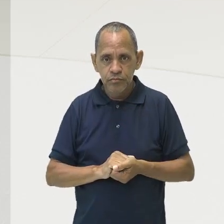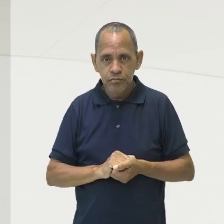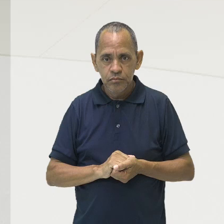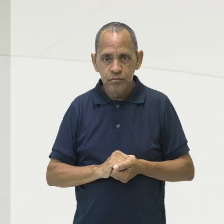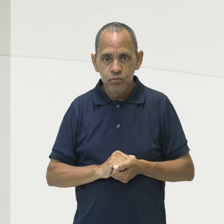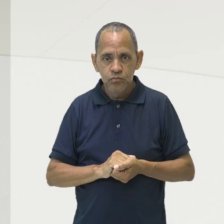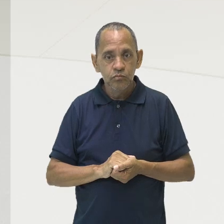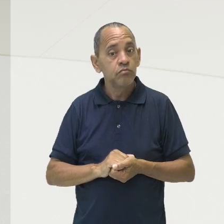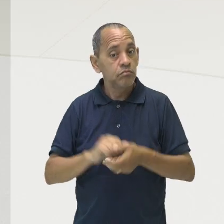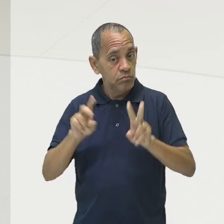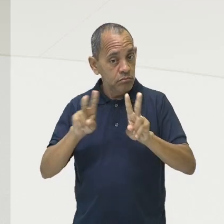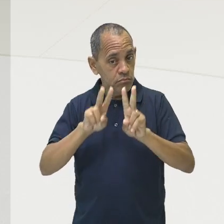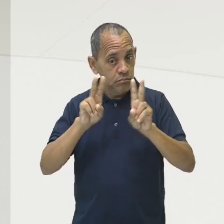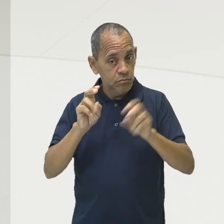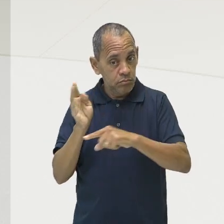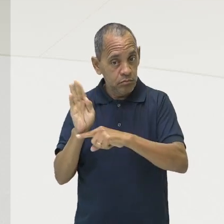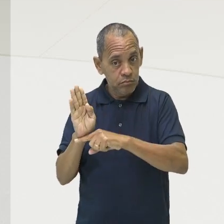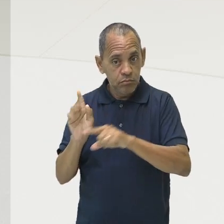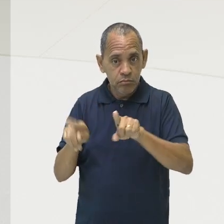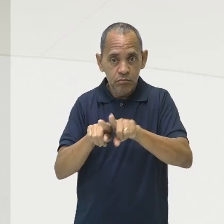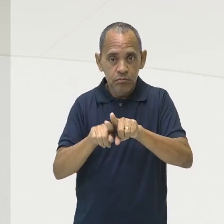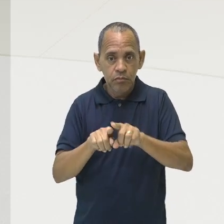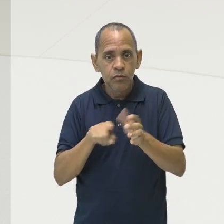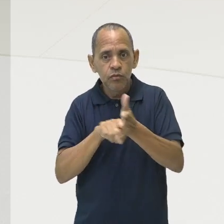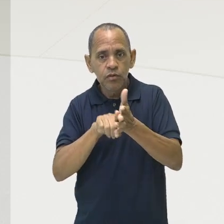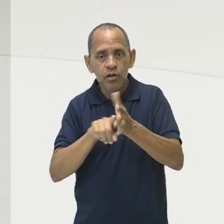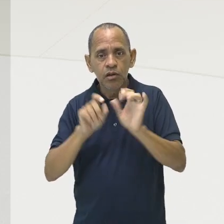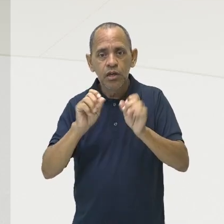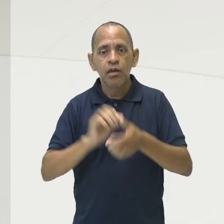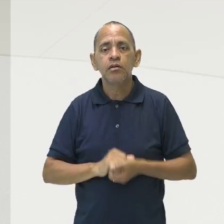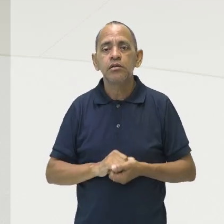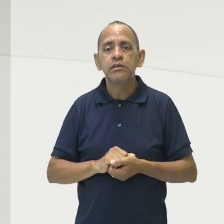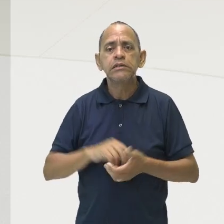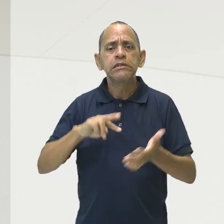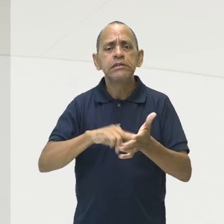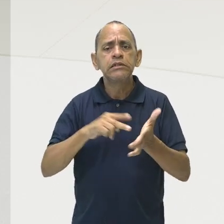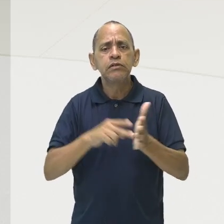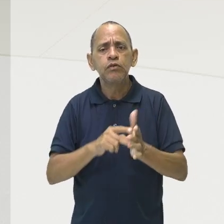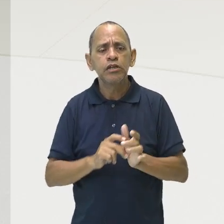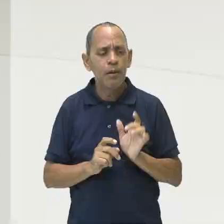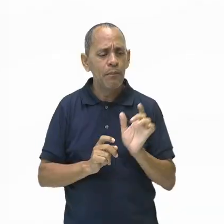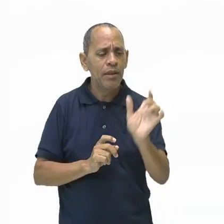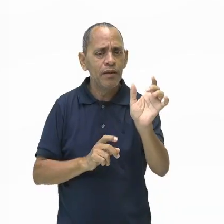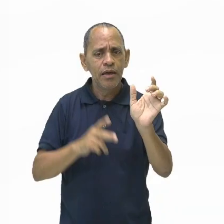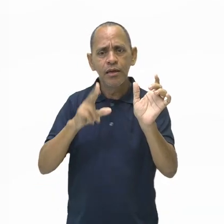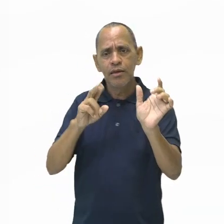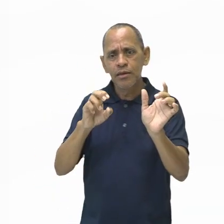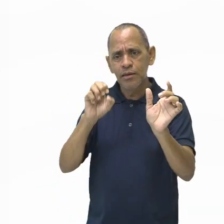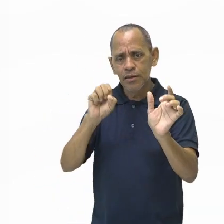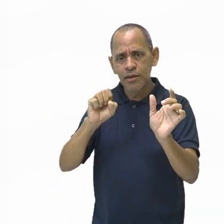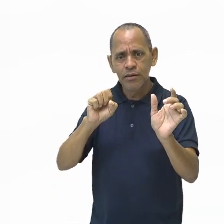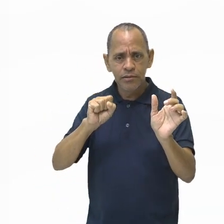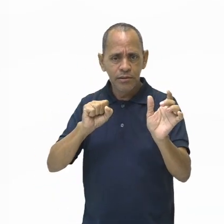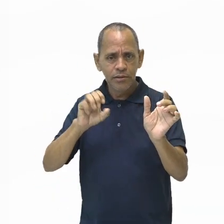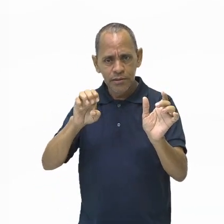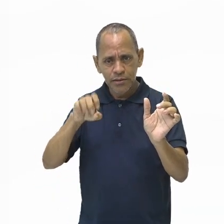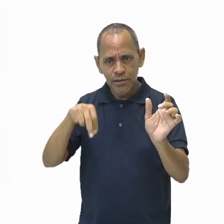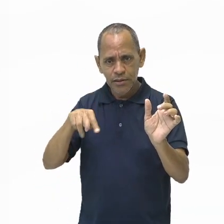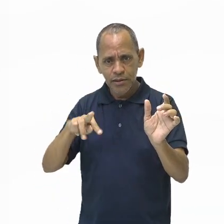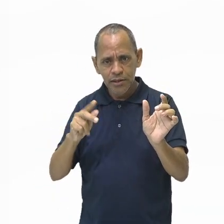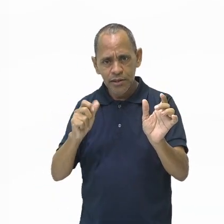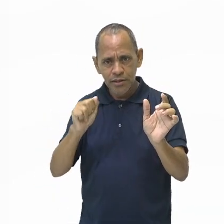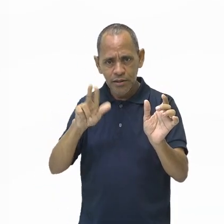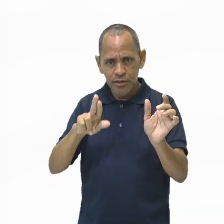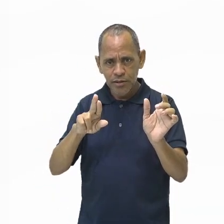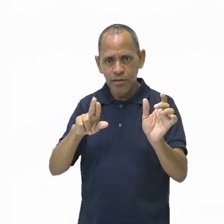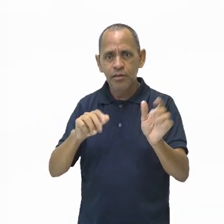o filme, no caso. Vamos verificar o que é resenha, o que é resenhar? Prestem atenção. Então,